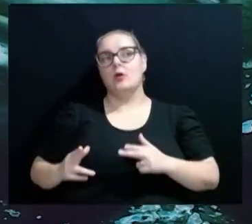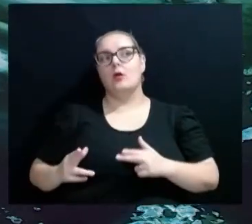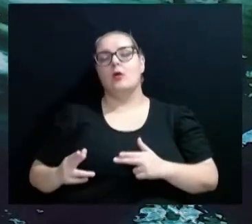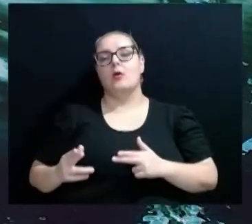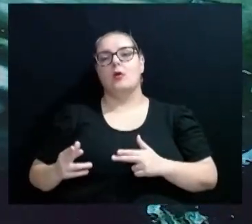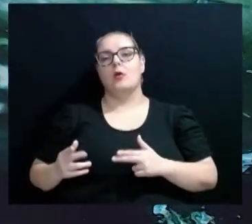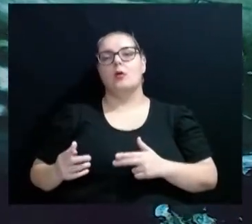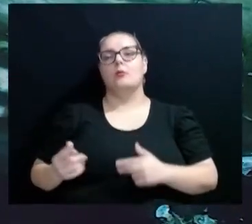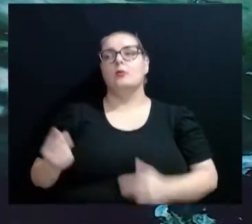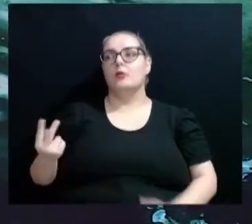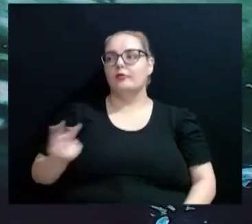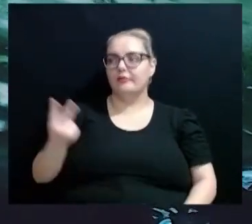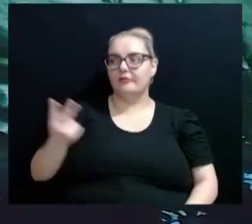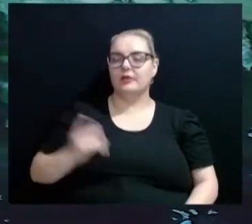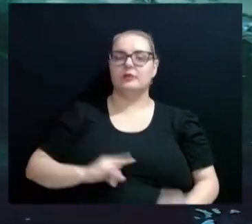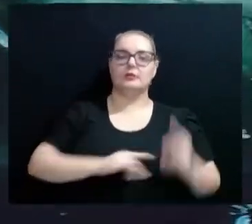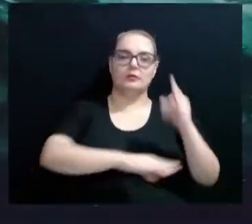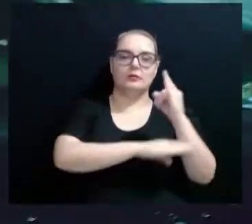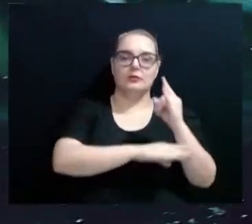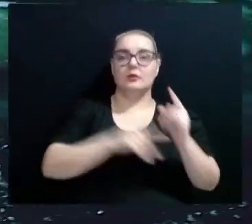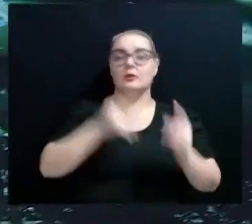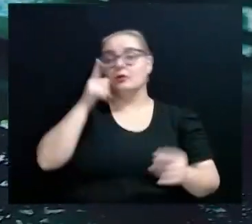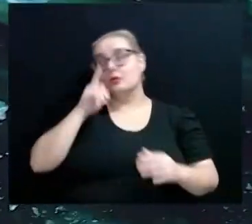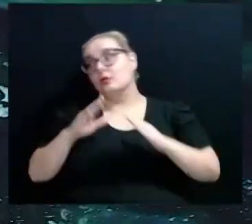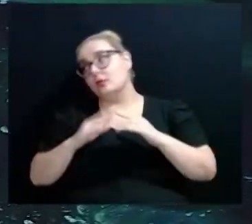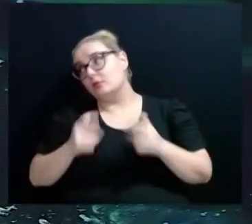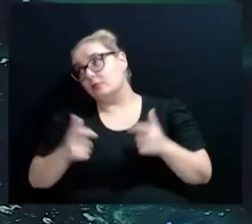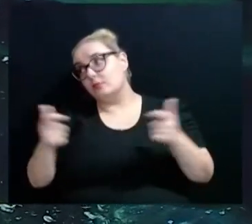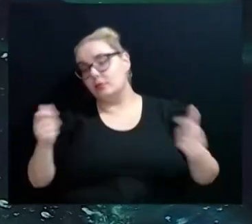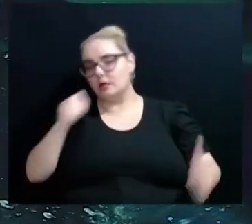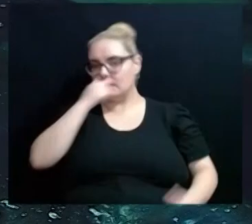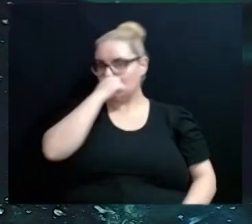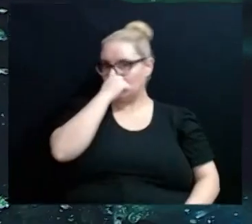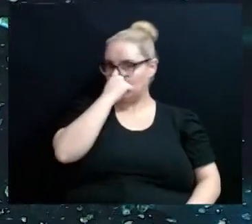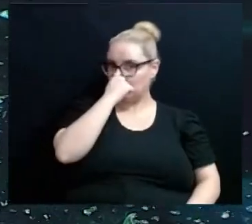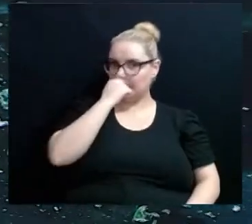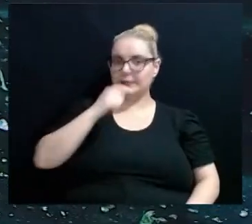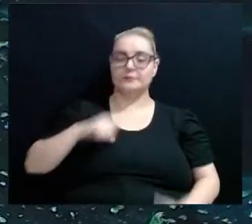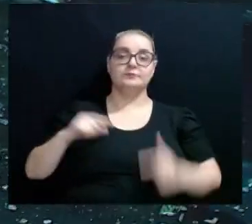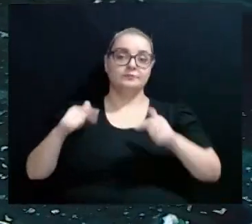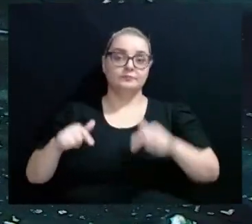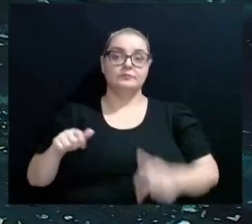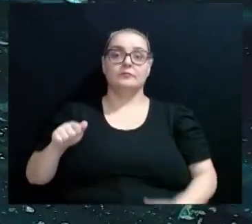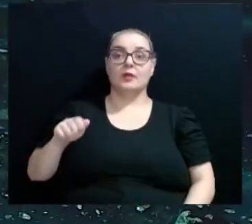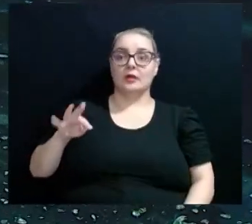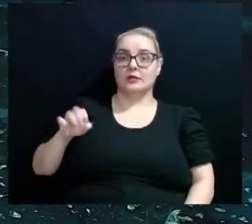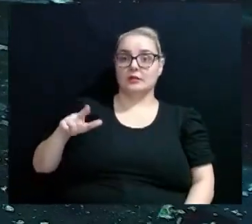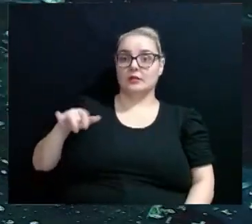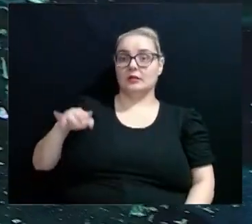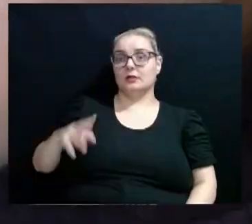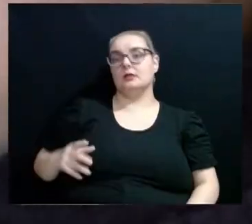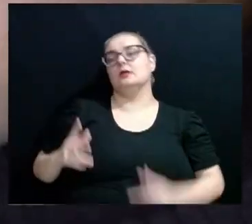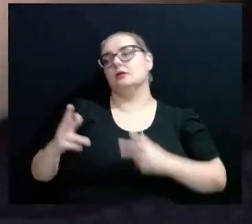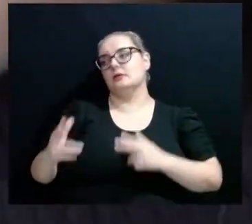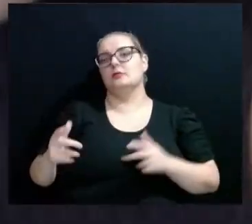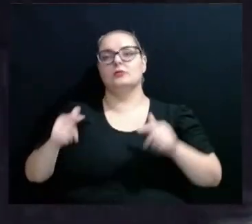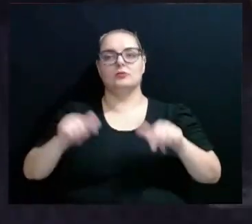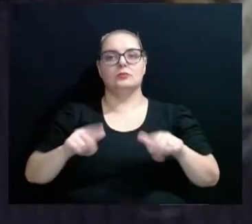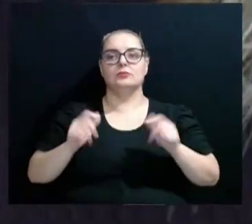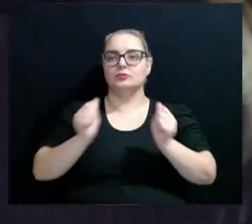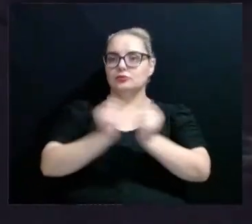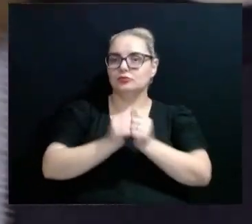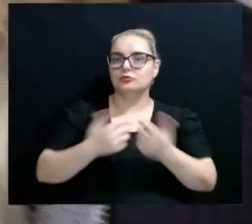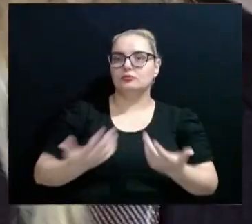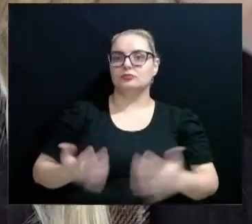preço de um apartamento que eu alugava em São Paulo, eu consigo alugar uma casa muito maior, ter espaço para o meu ateliê no mesmo